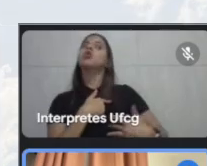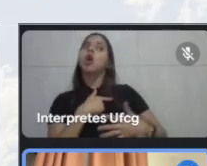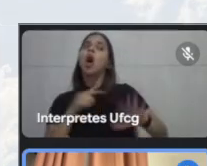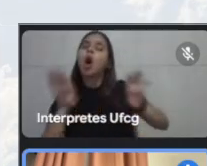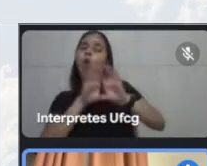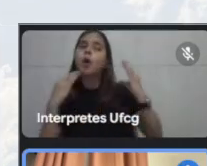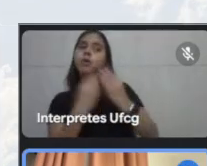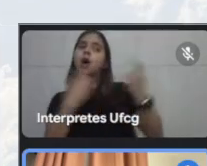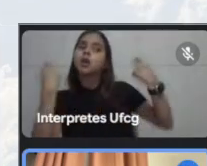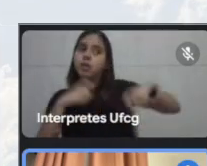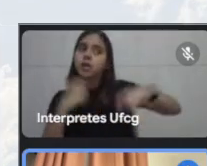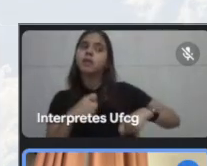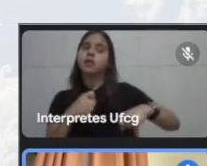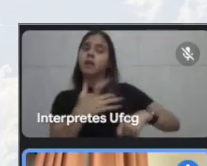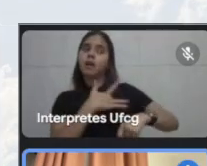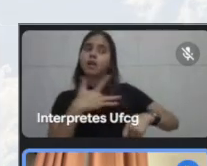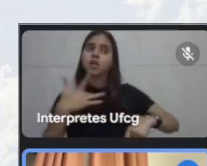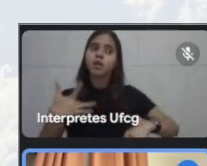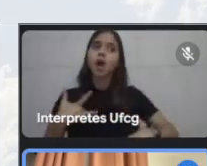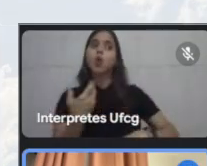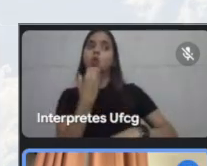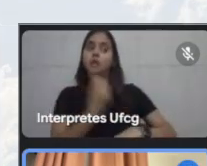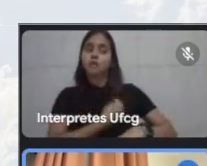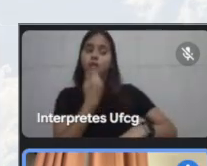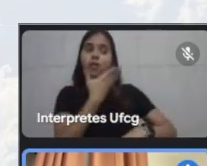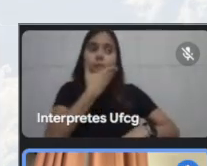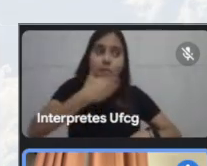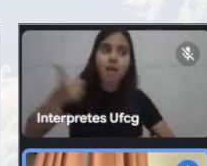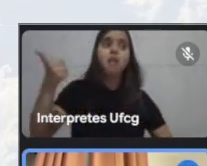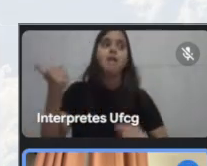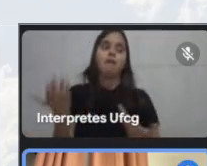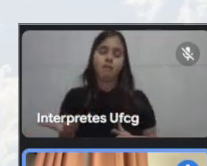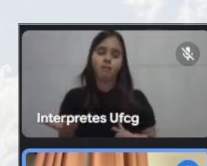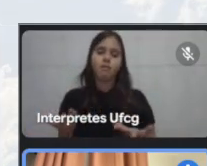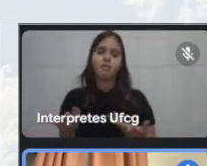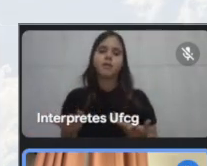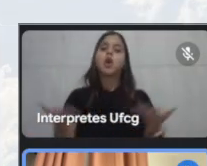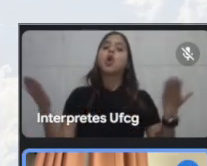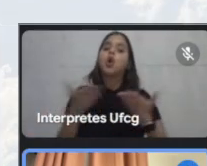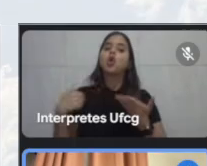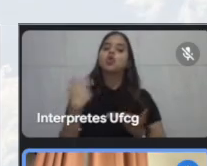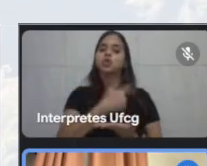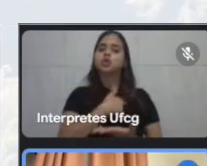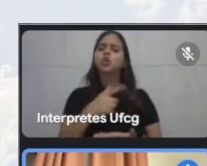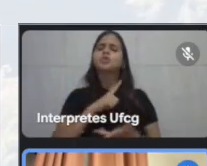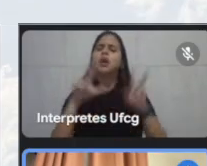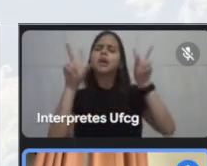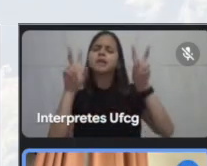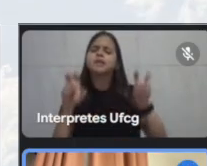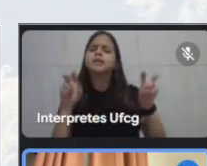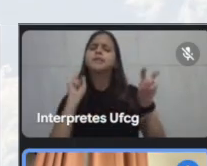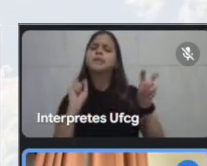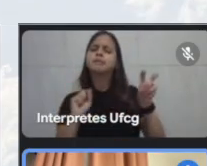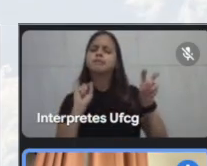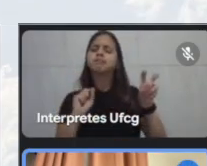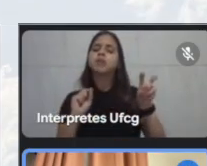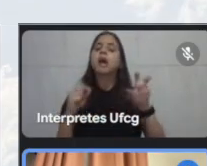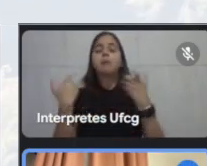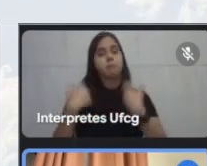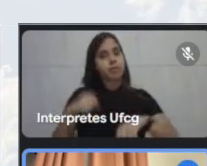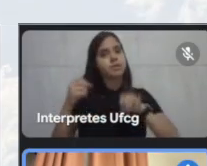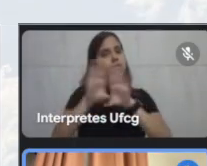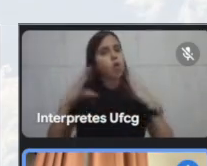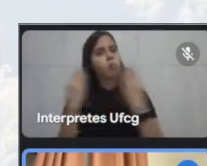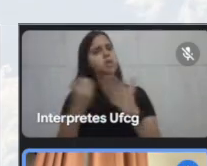dentro daquela região, dentro daquela sua zona urbana. Então, hoje a gente tem muito essa questão dessa participação